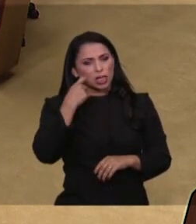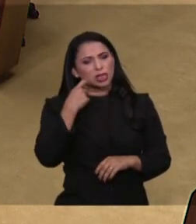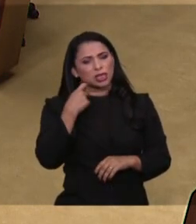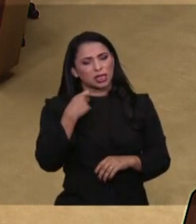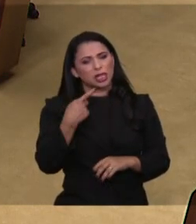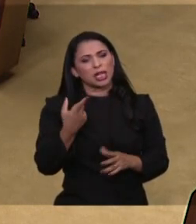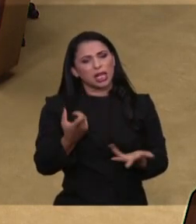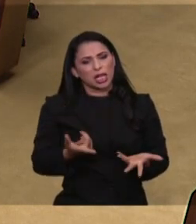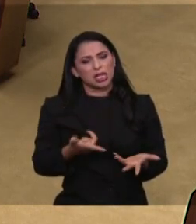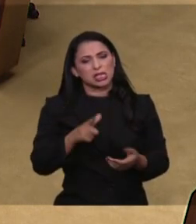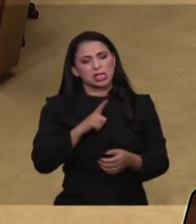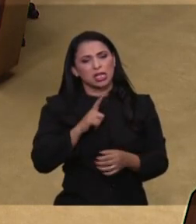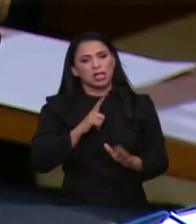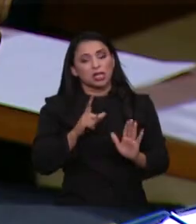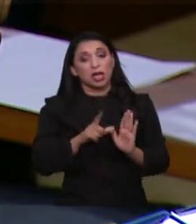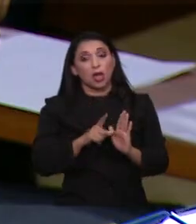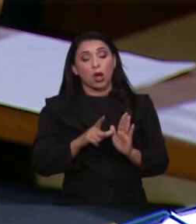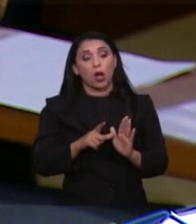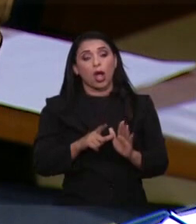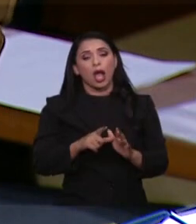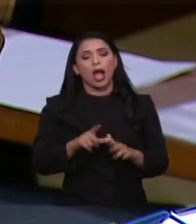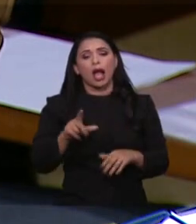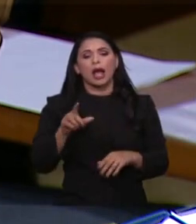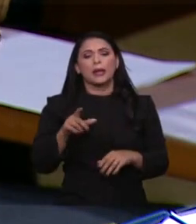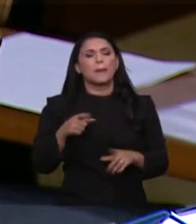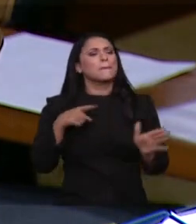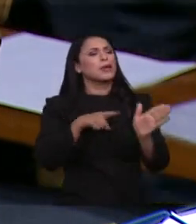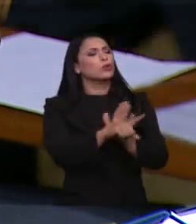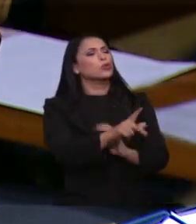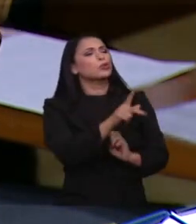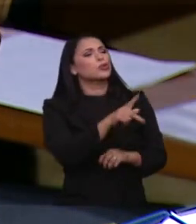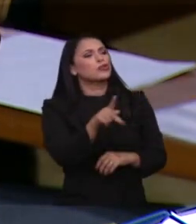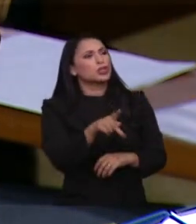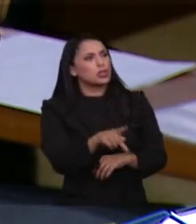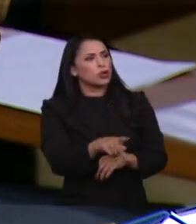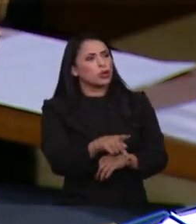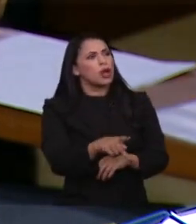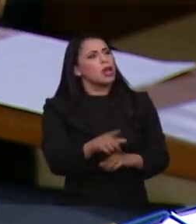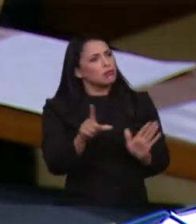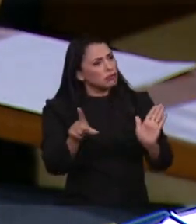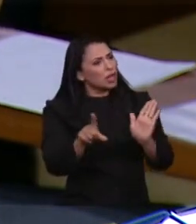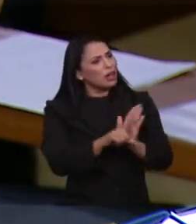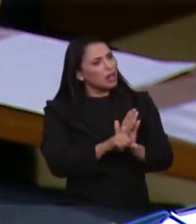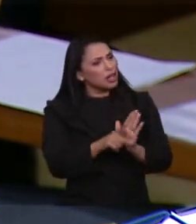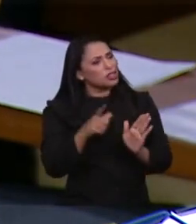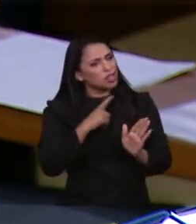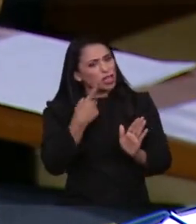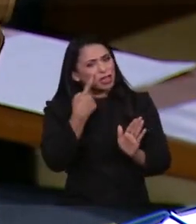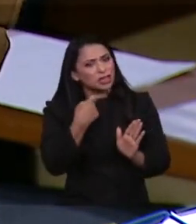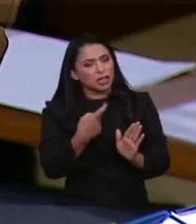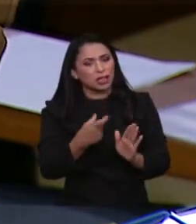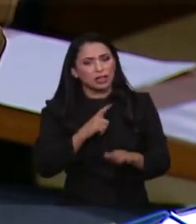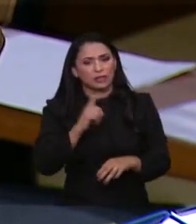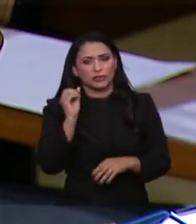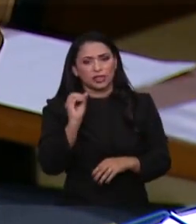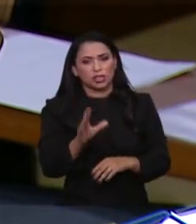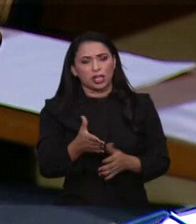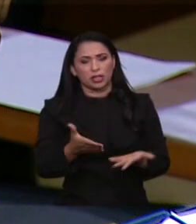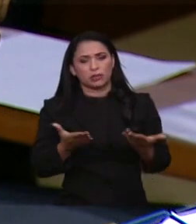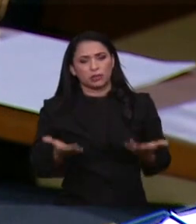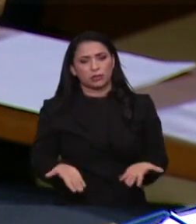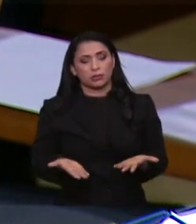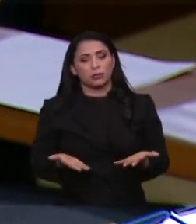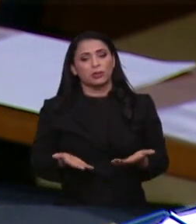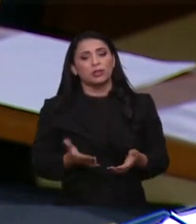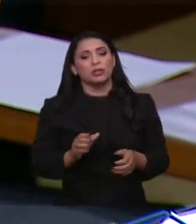legitimidade. E o Barbosa Moreira perguntou ao professor Lima, mas sempre foi interesse, legitimidade, possibilidade jurídica do pedido. Por que que se